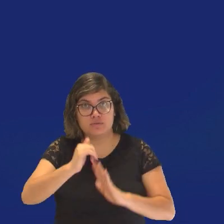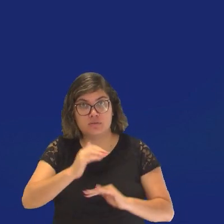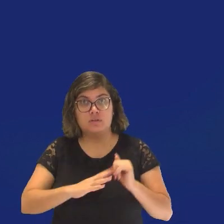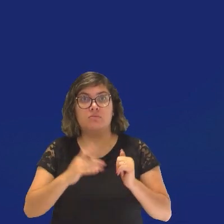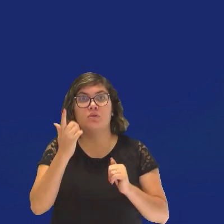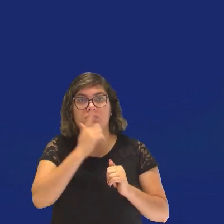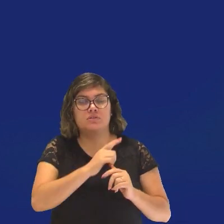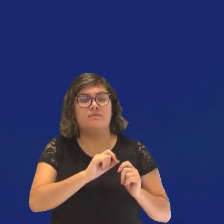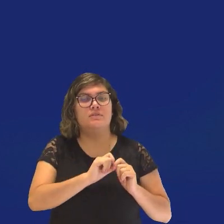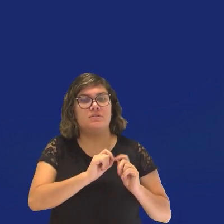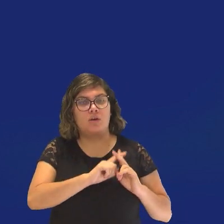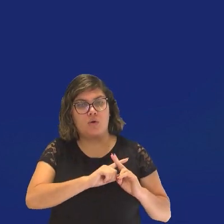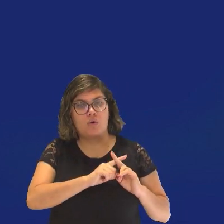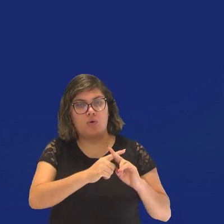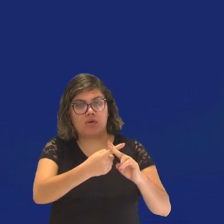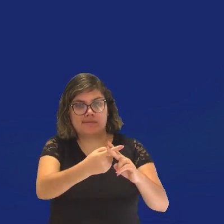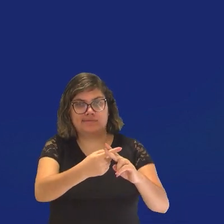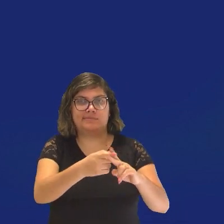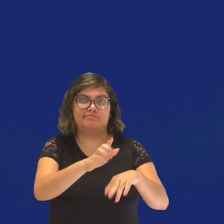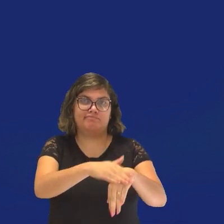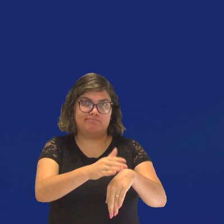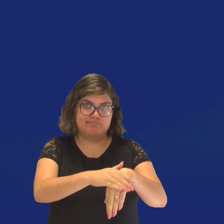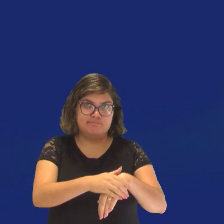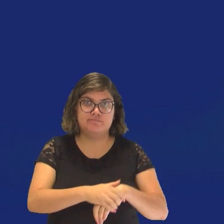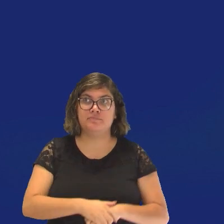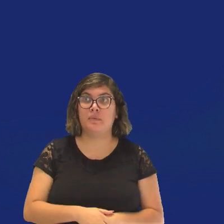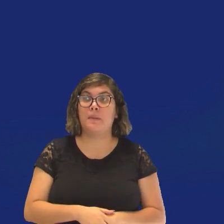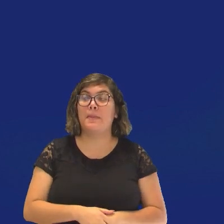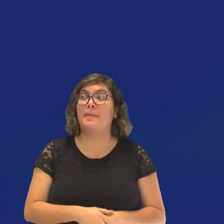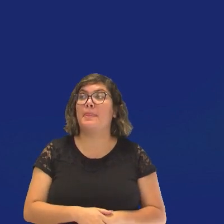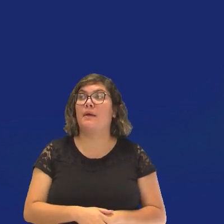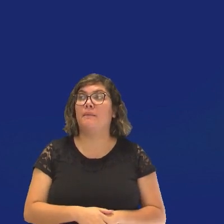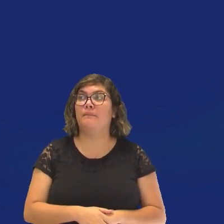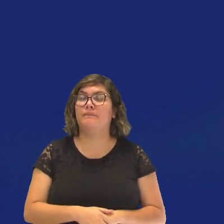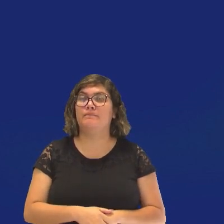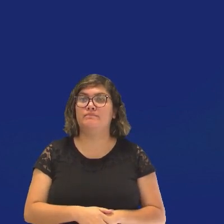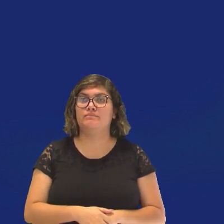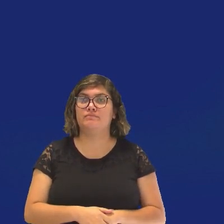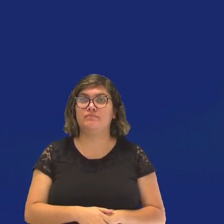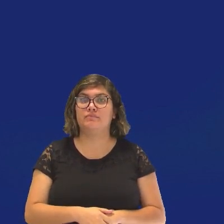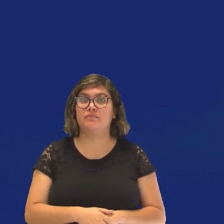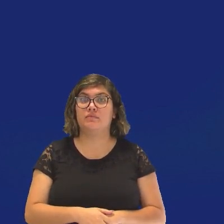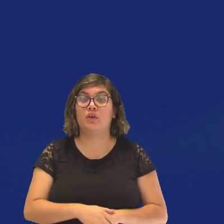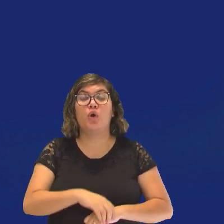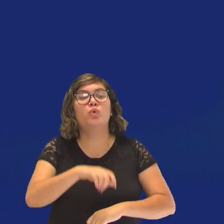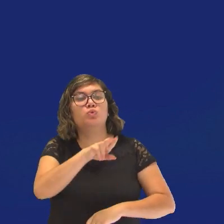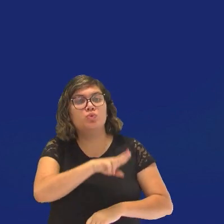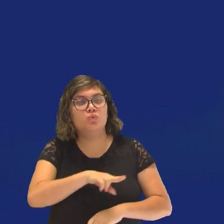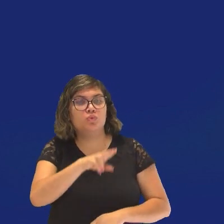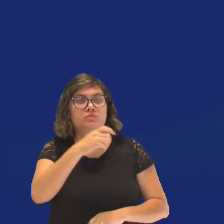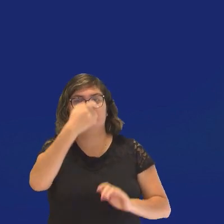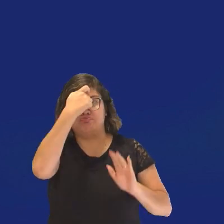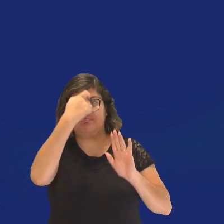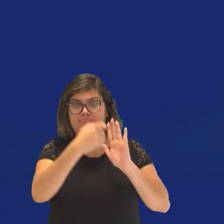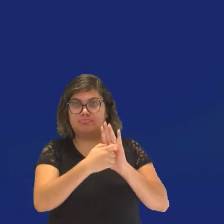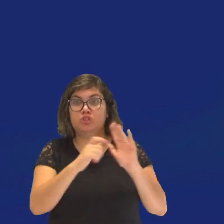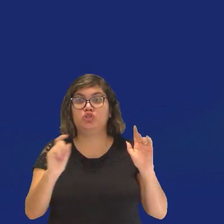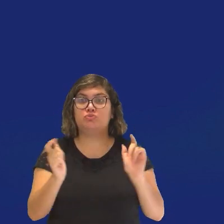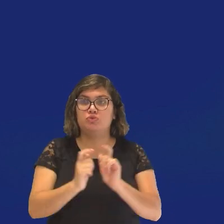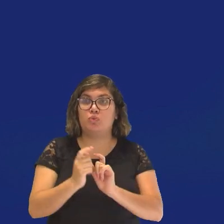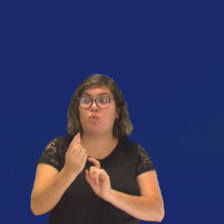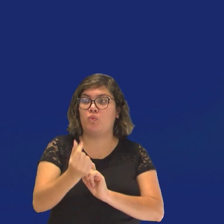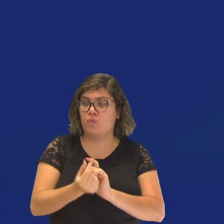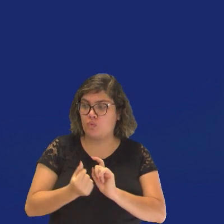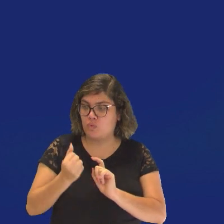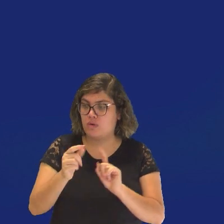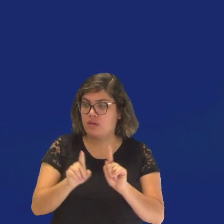fazer a correção artesanal desses áudios. Com a solução de inteligência artificial, nós diminuímos esses custos e garantimos